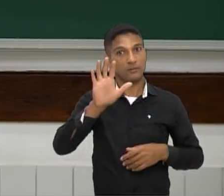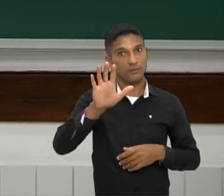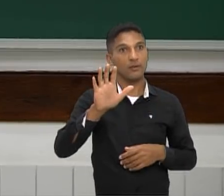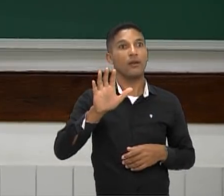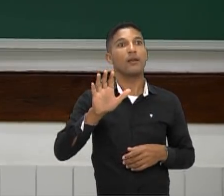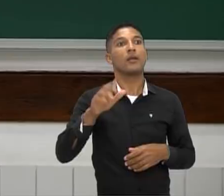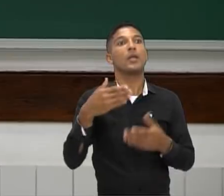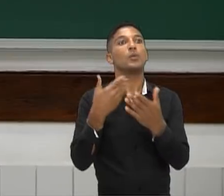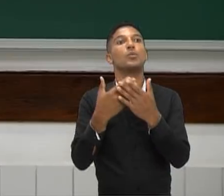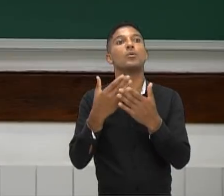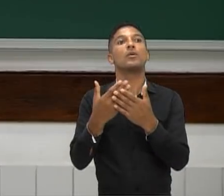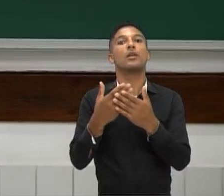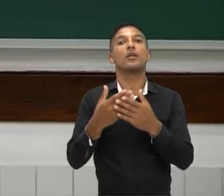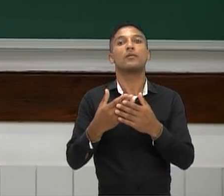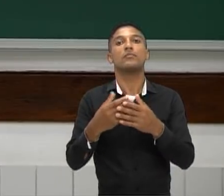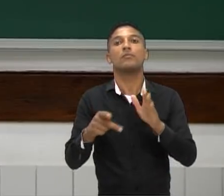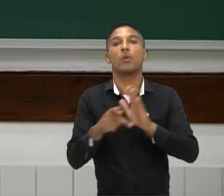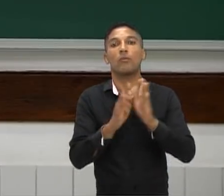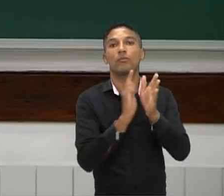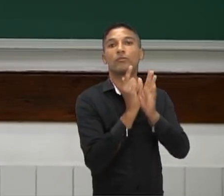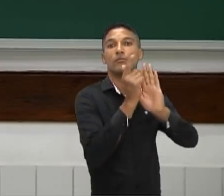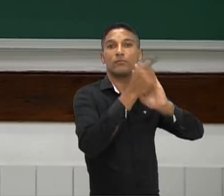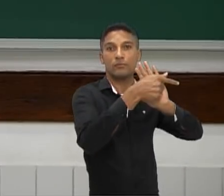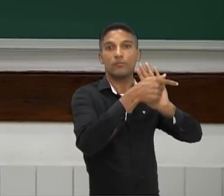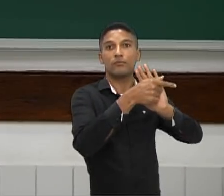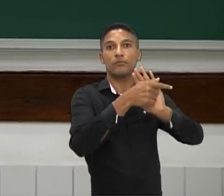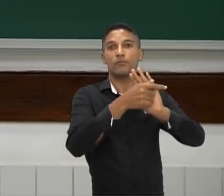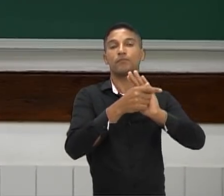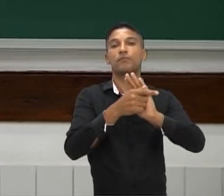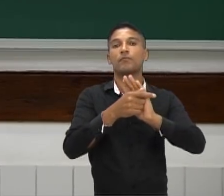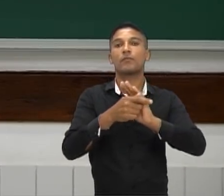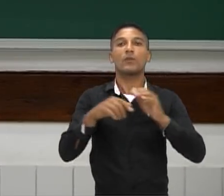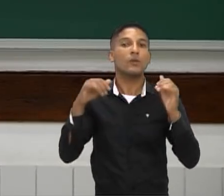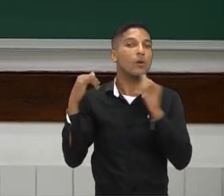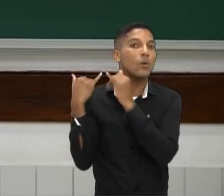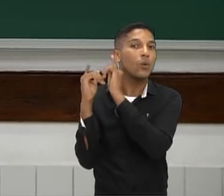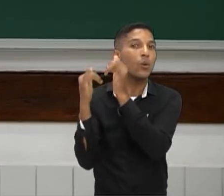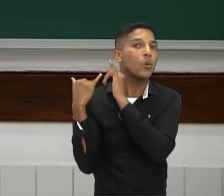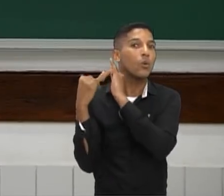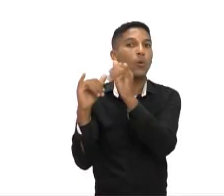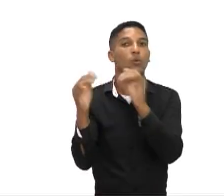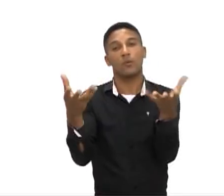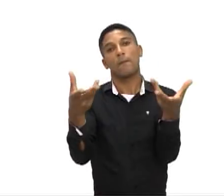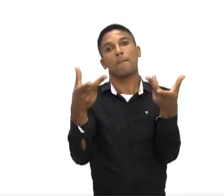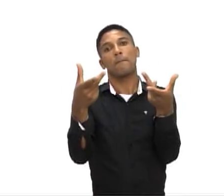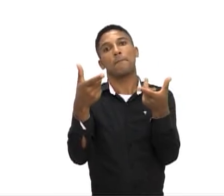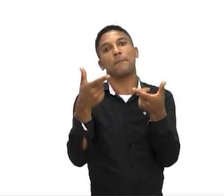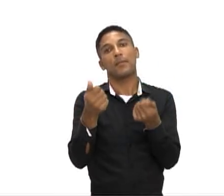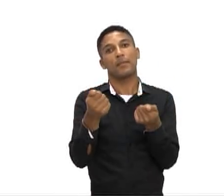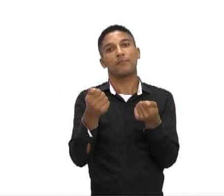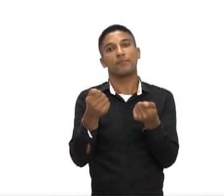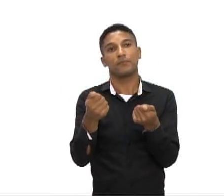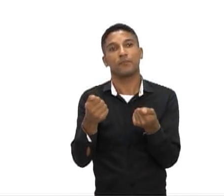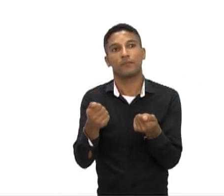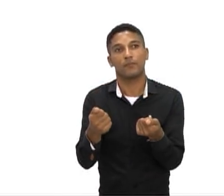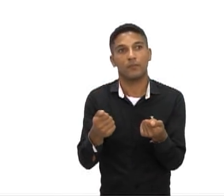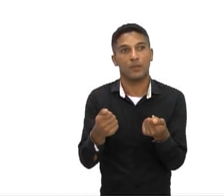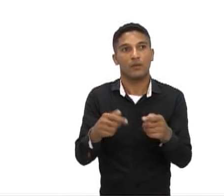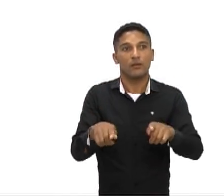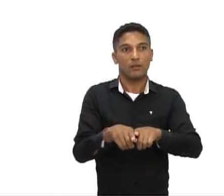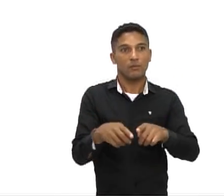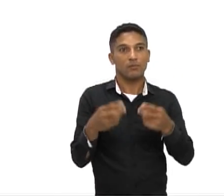maravilhoso, certo? Que mais? Fizemos ali uma interpretação com o auxílio de material gráfico